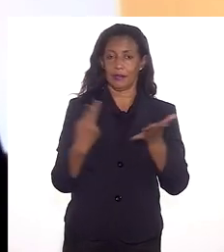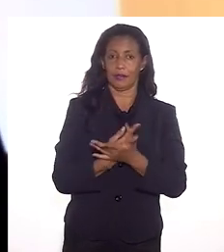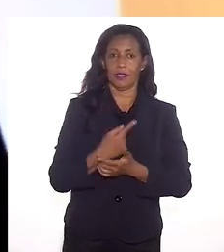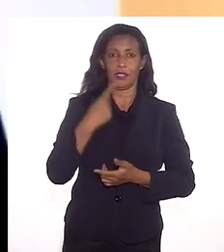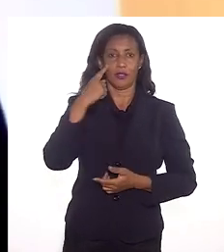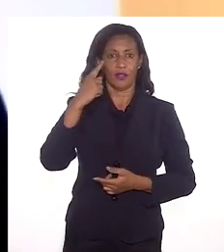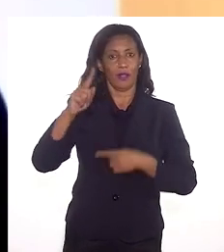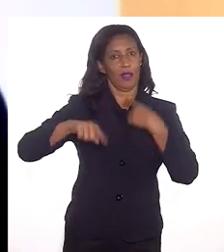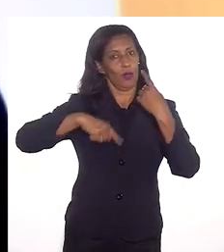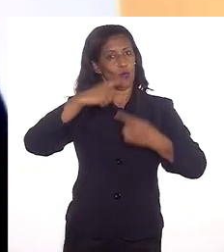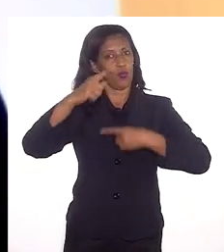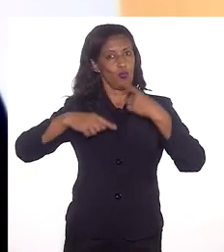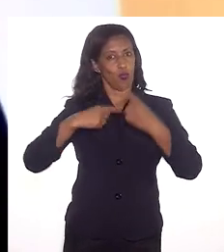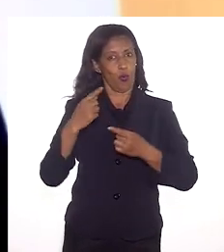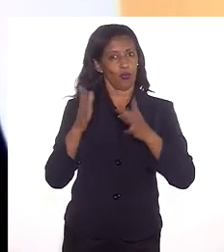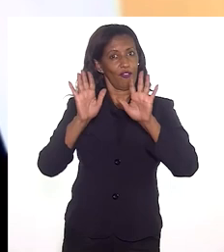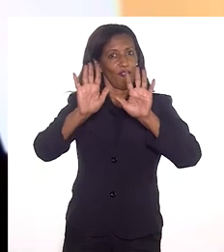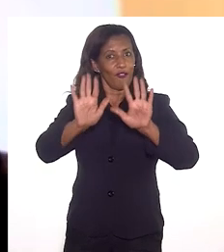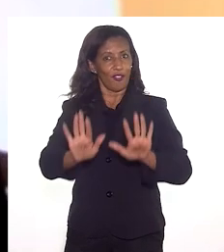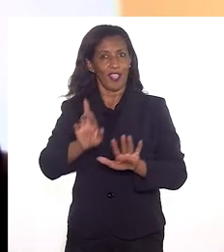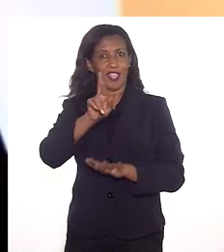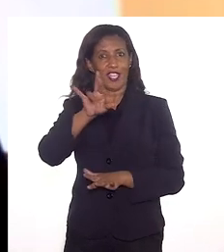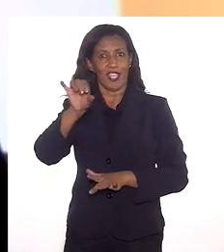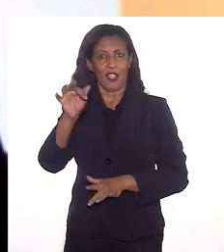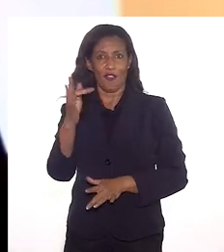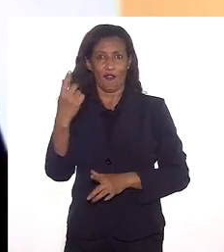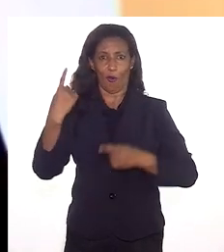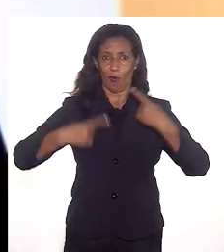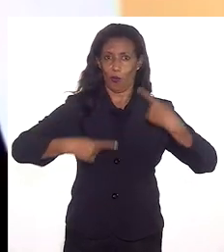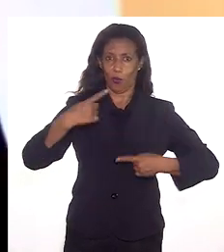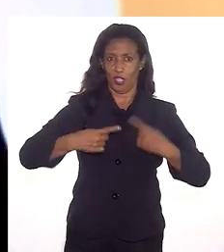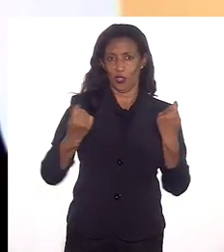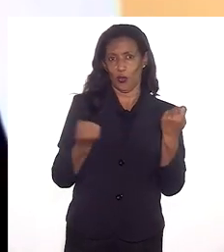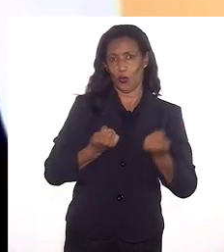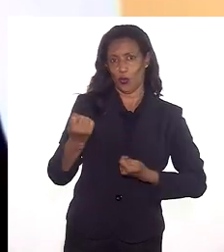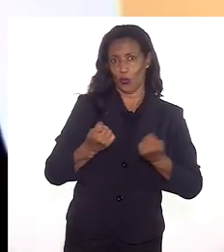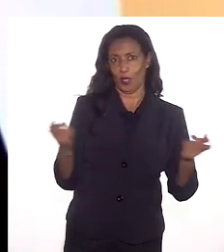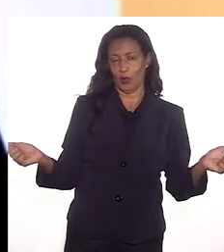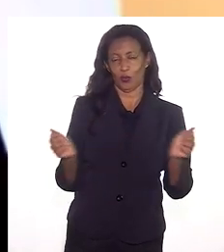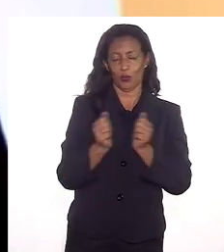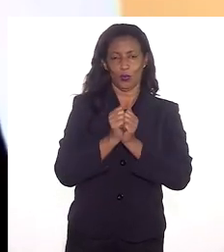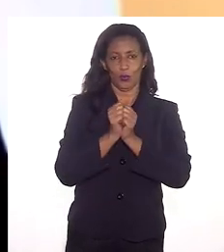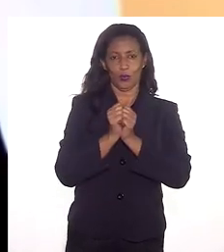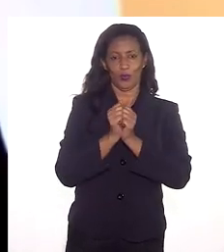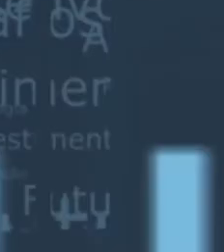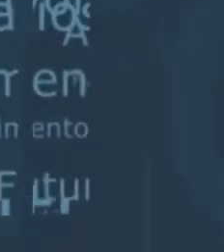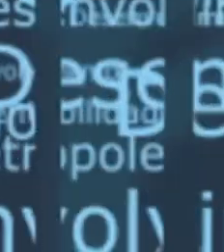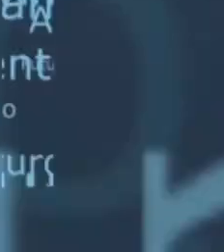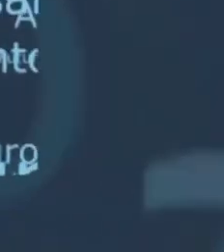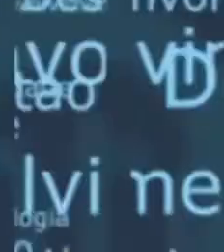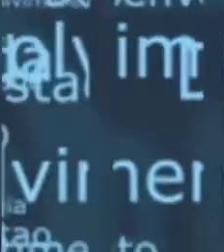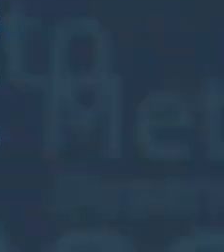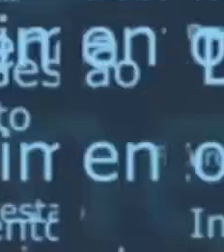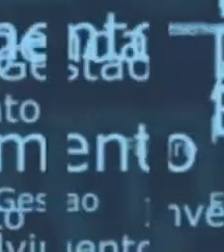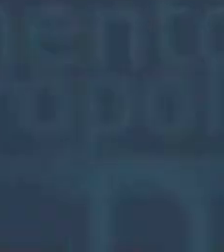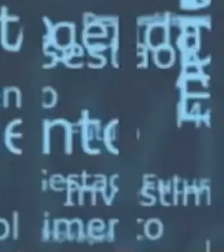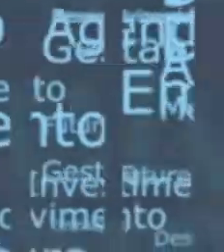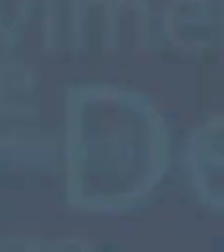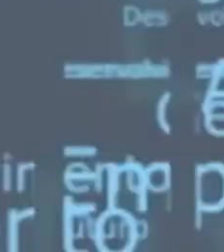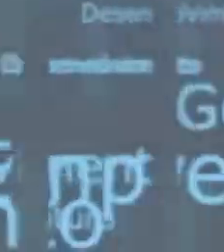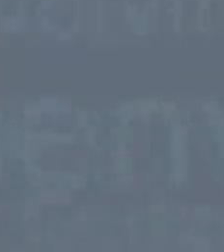de evento a gente vai falar sobre isso no próximo bloco não sai daí Rio e foca que política e economia caminha Judas